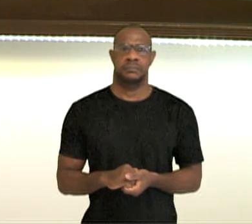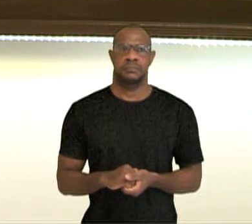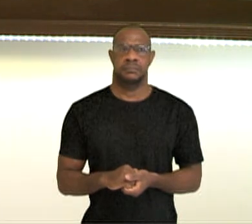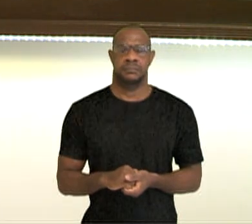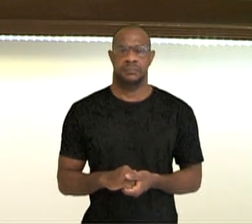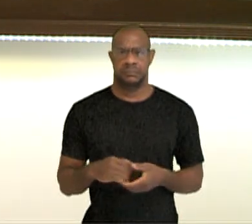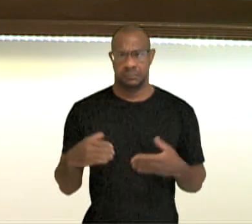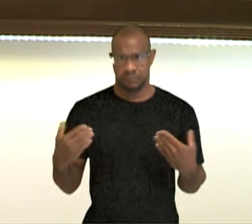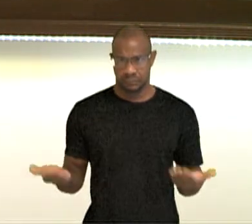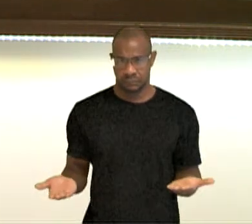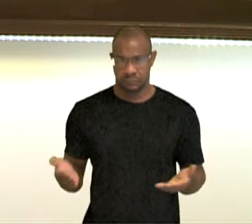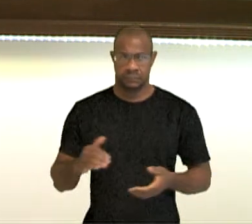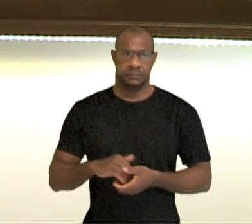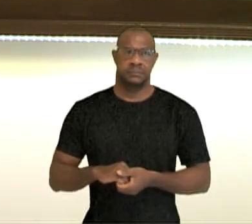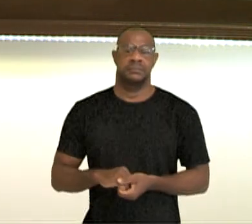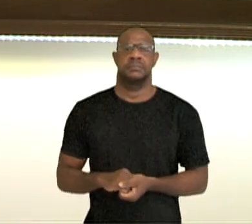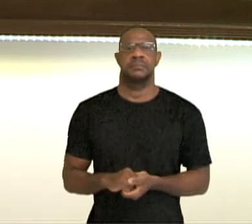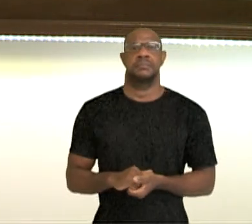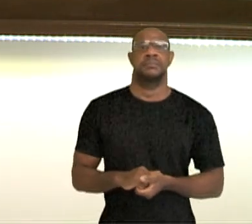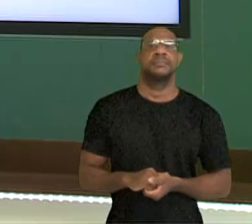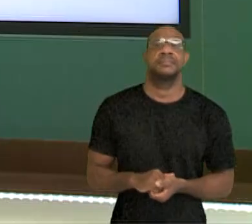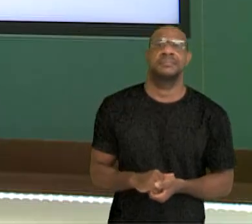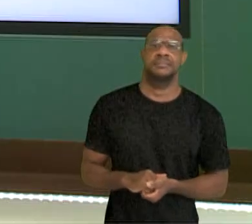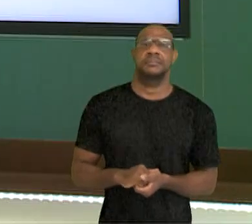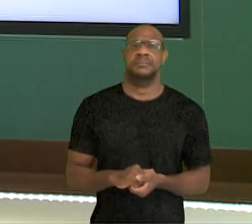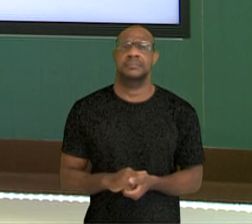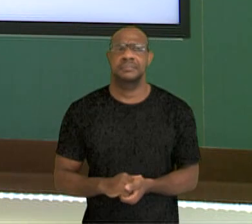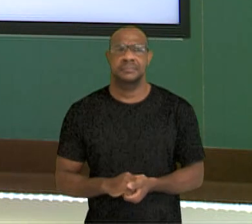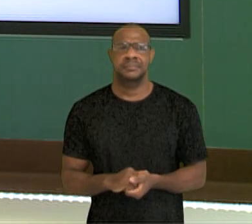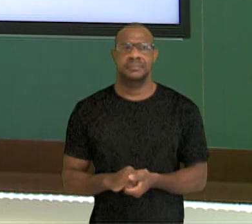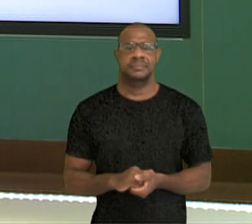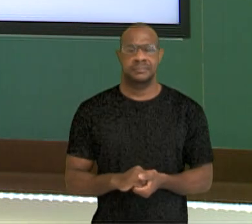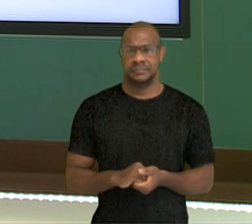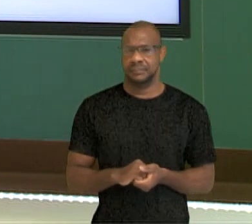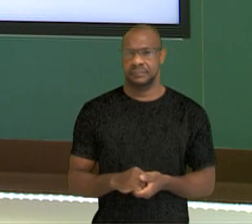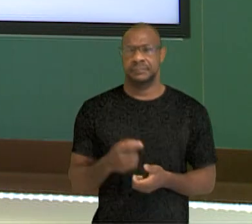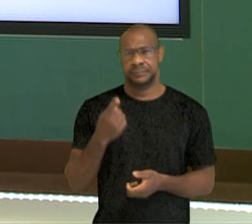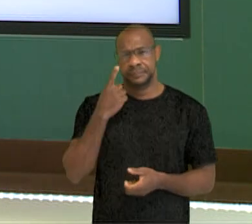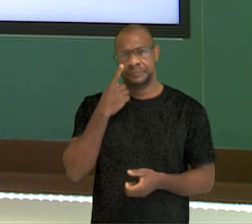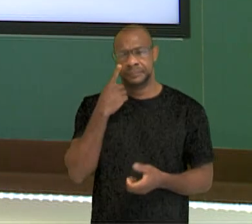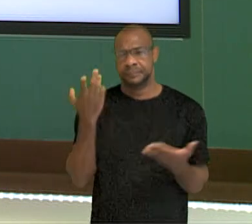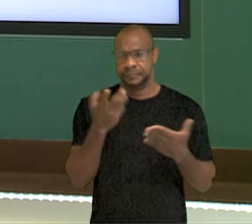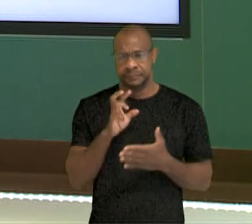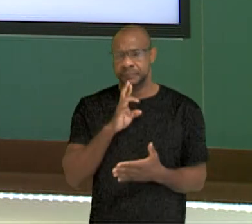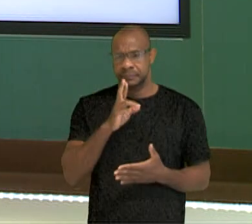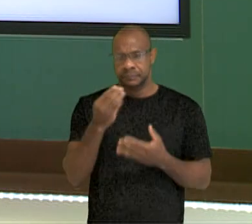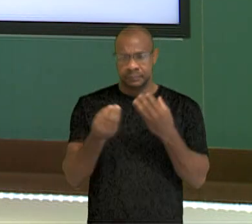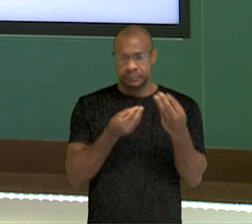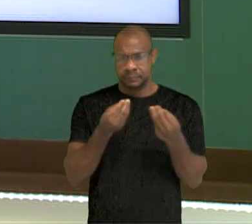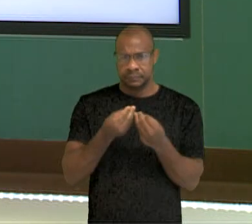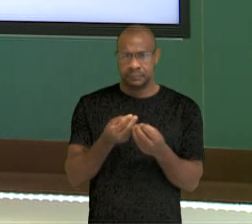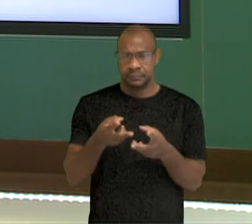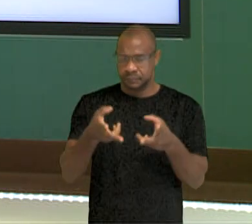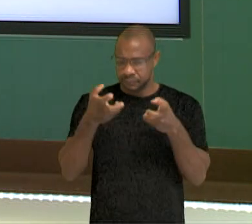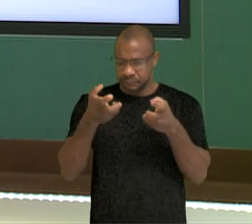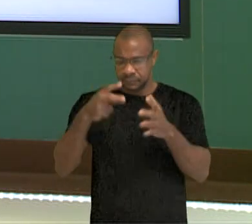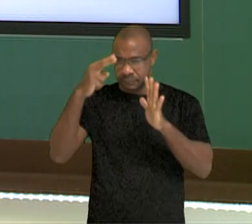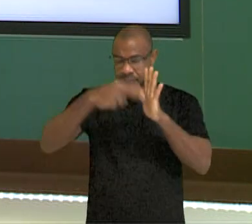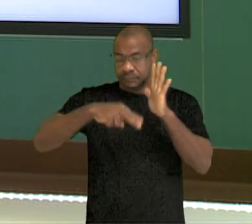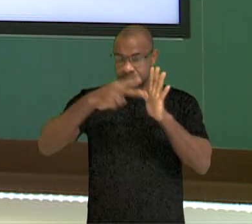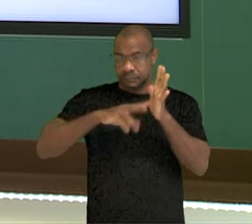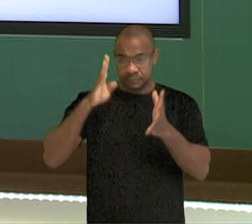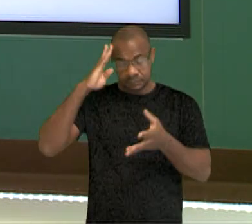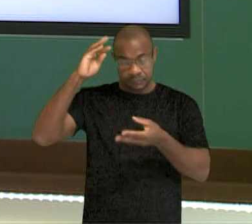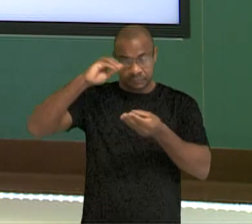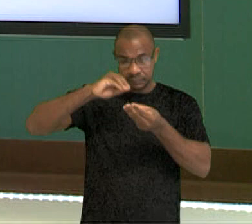Vamos juntos, minha gente, retomando sempre as nossas questões para responder com objetividade, para compreender de verdade